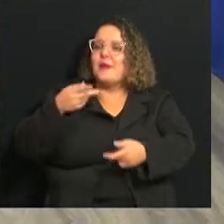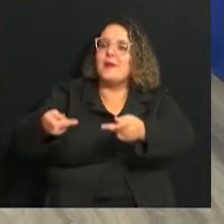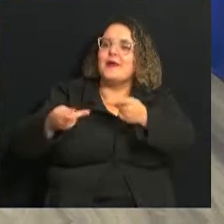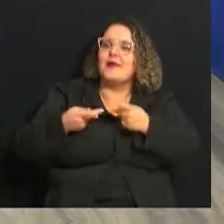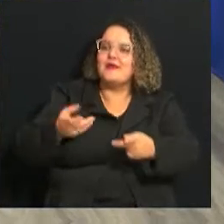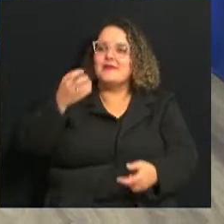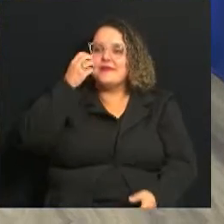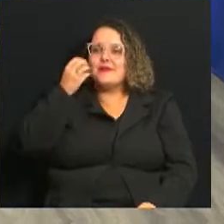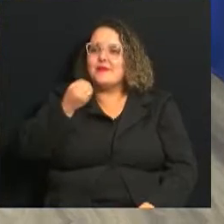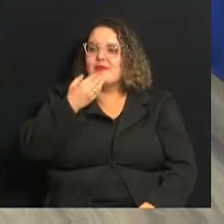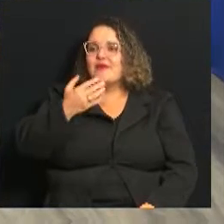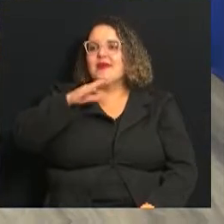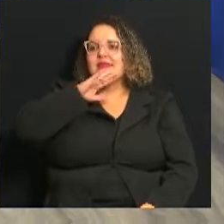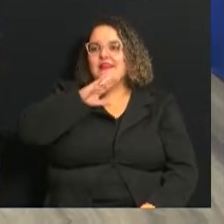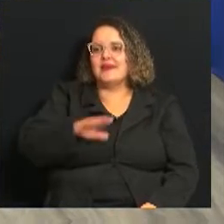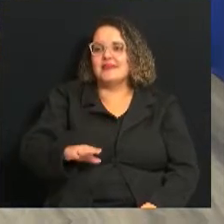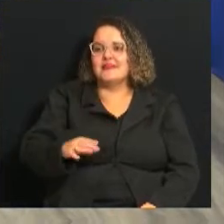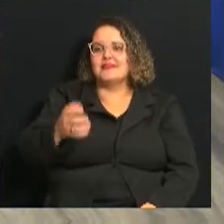boa tarde, André.